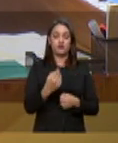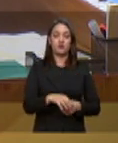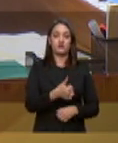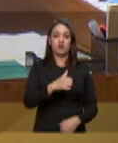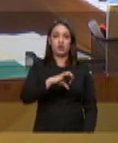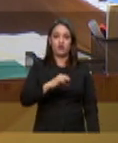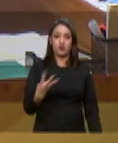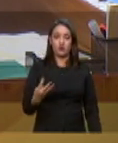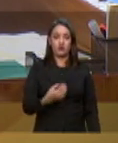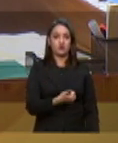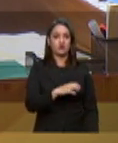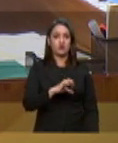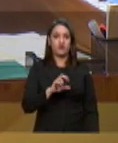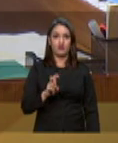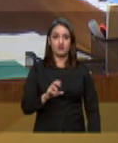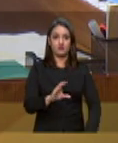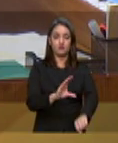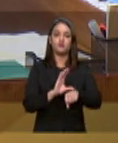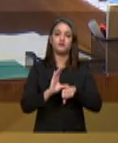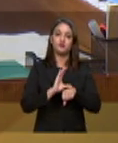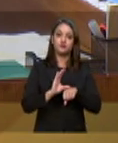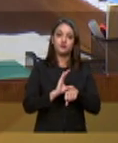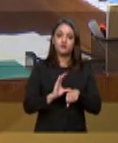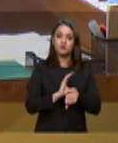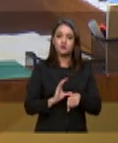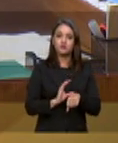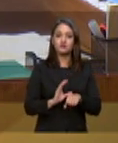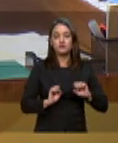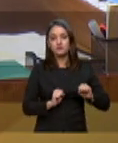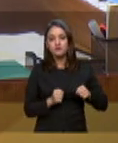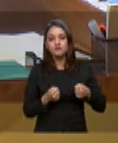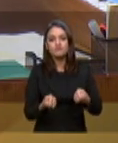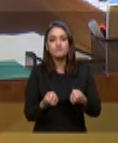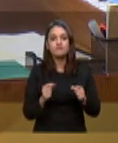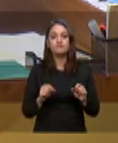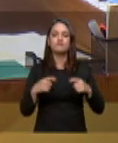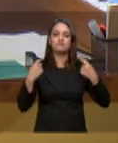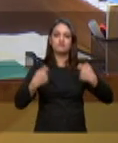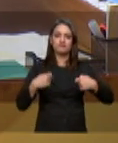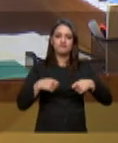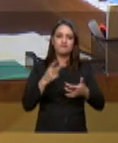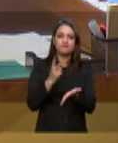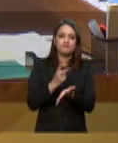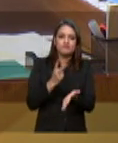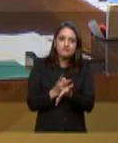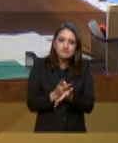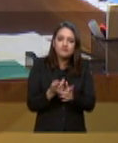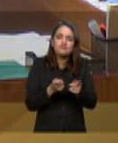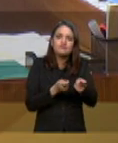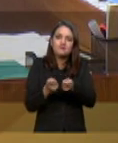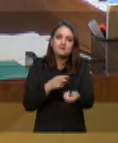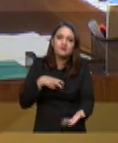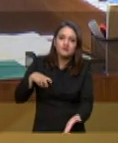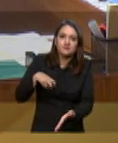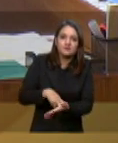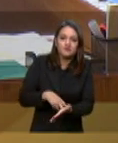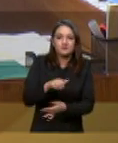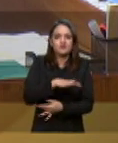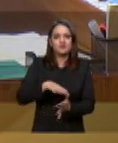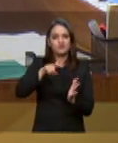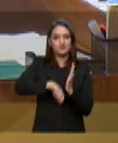194 e 195 da Constituição Federal para defender a necessidade de efetiva repressão penal na seara